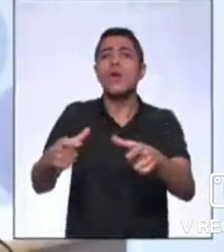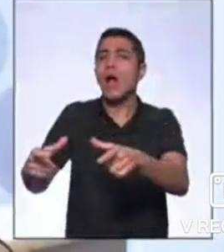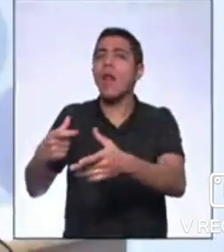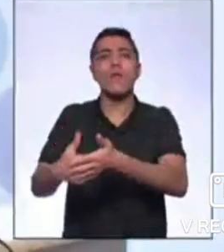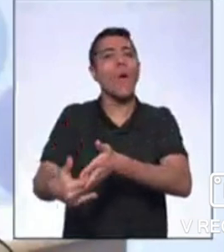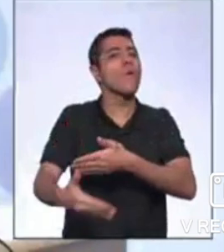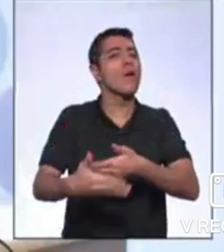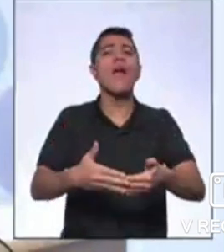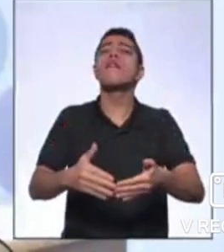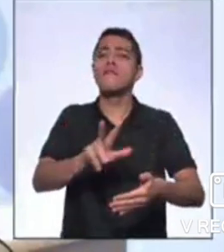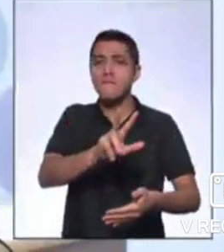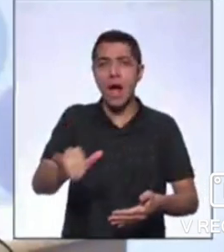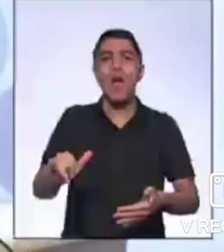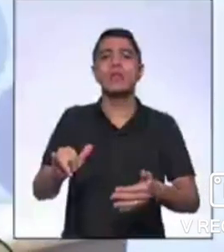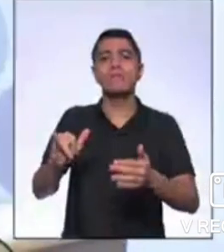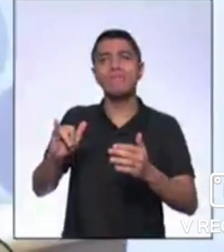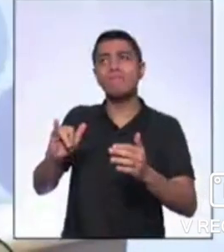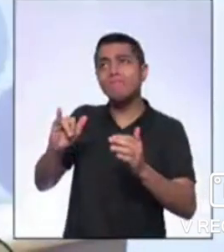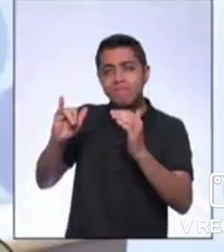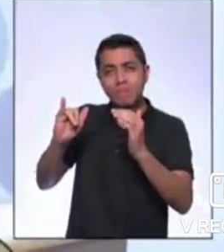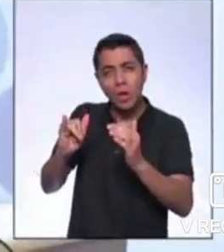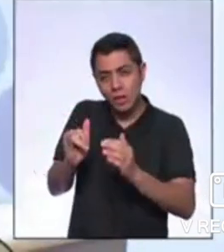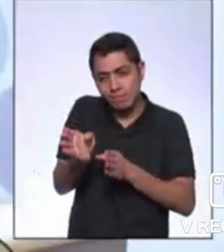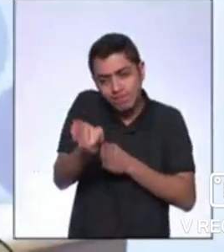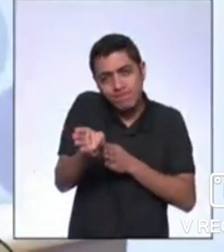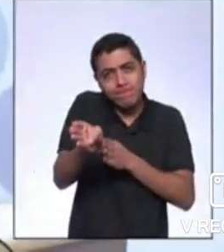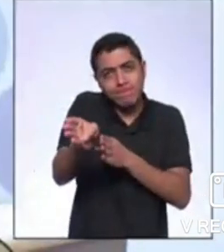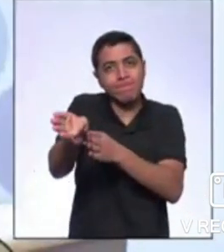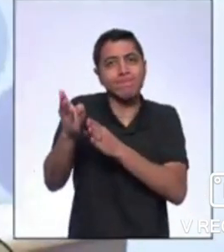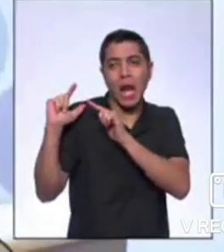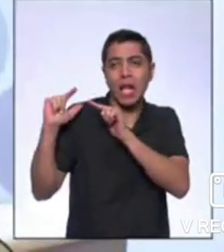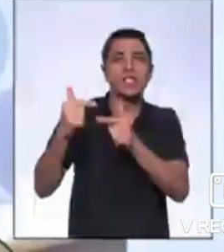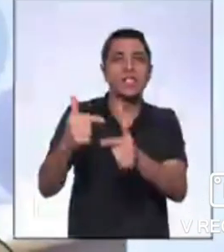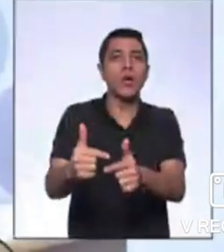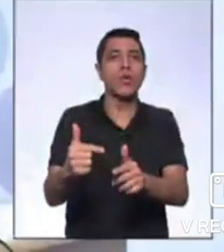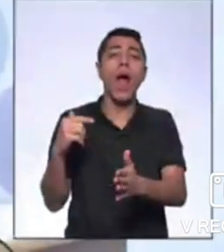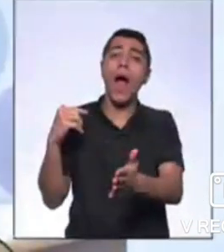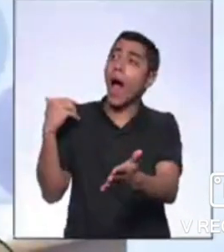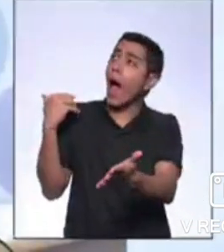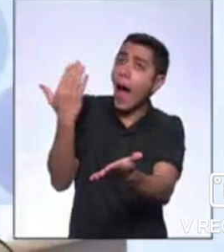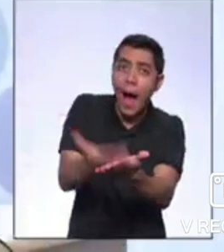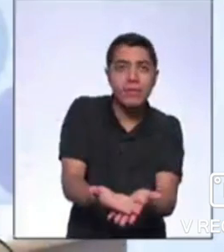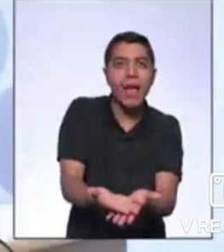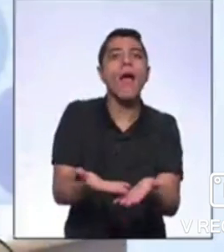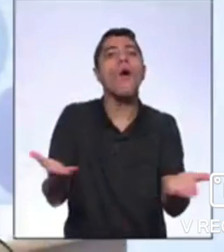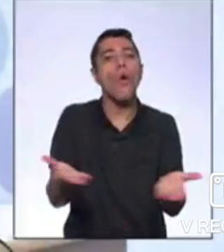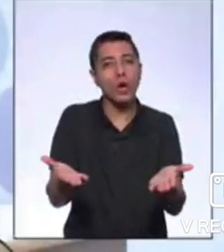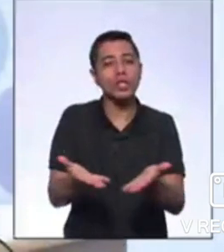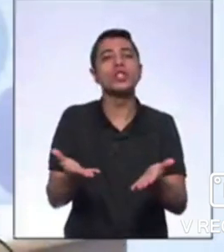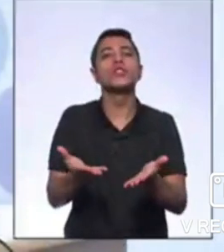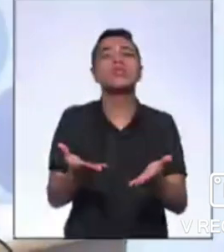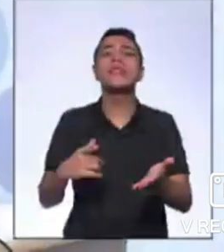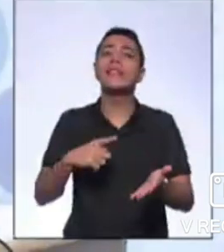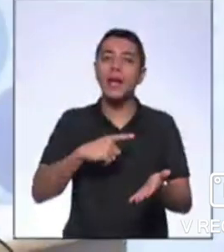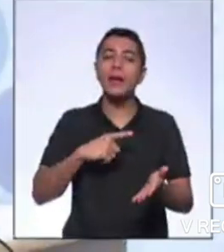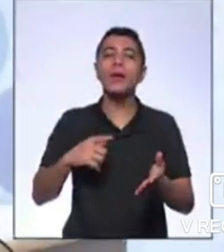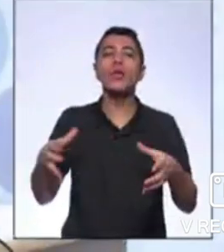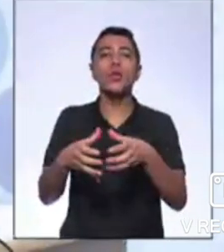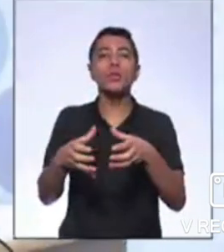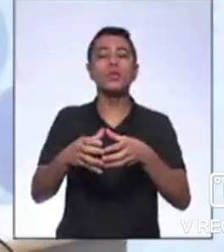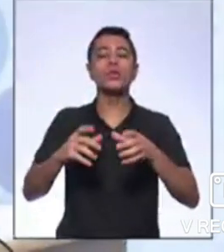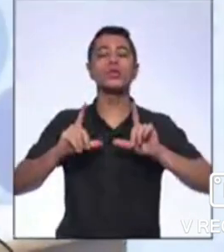em dia, né, sempre formando guetos nos lugares, sempre muito fechados, né? Vocês já devem ter visto lá os judeus ortodoxos, né,